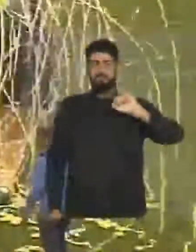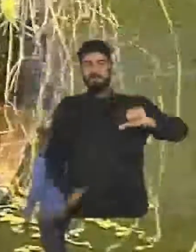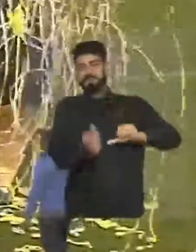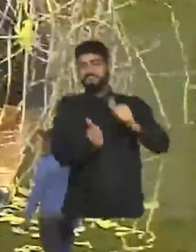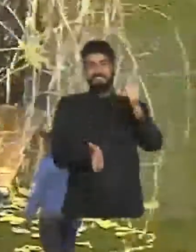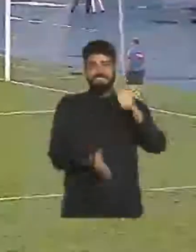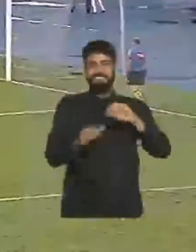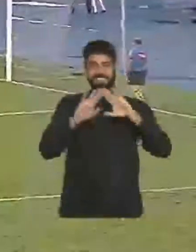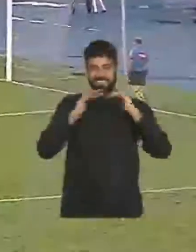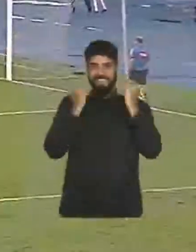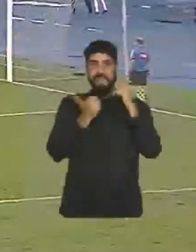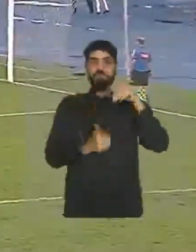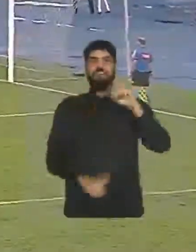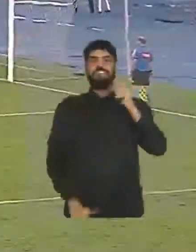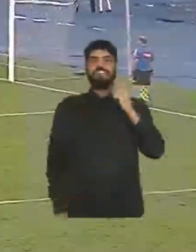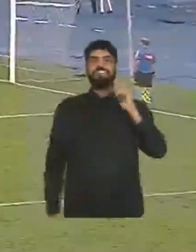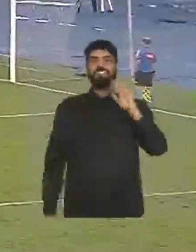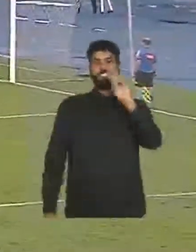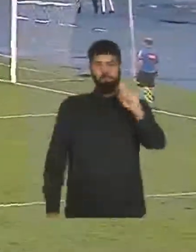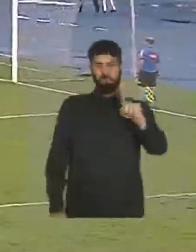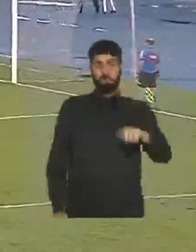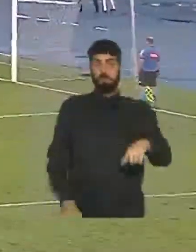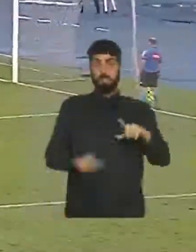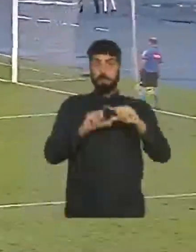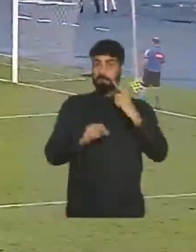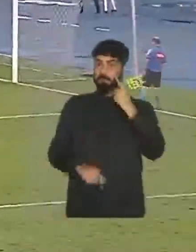pleno Mangueirão. Pelo Brasiliense, Peu,